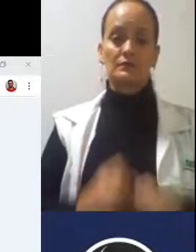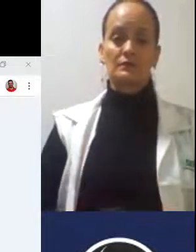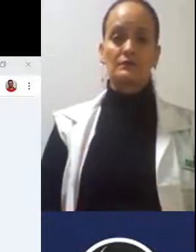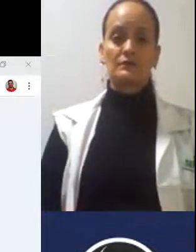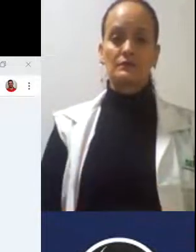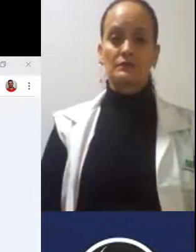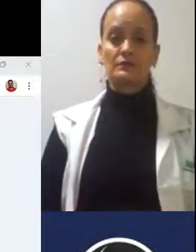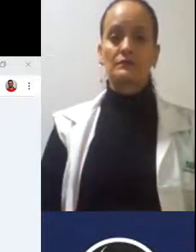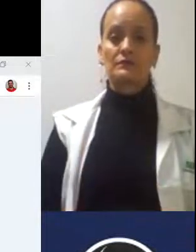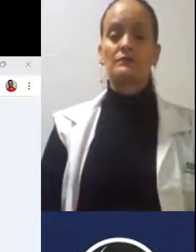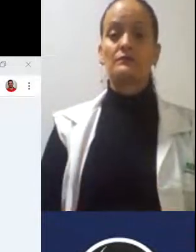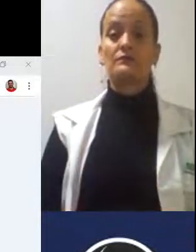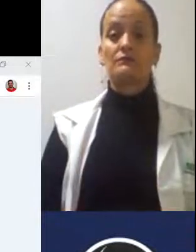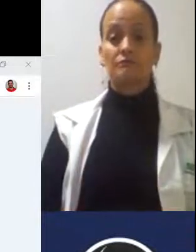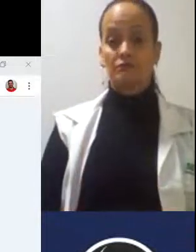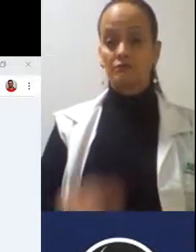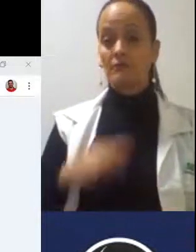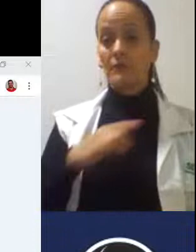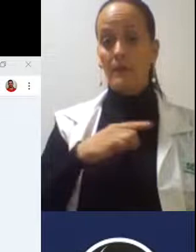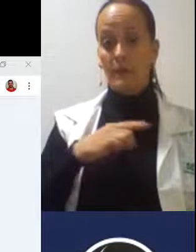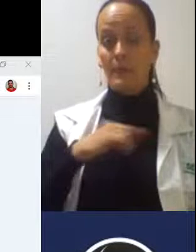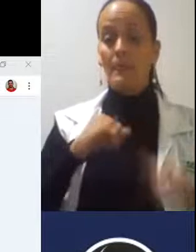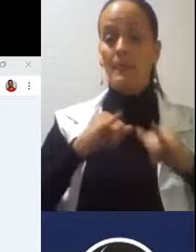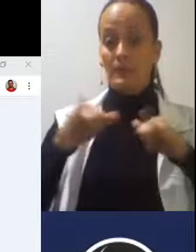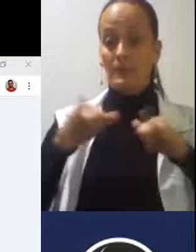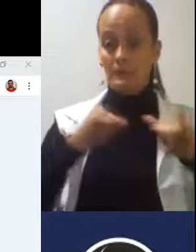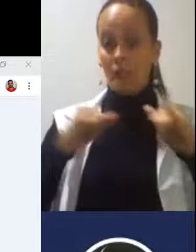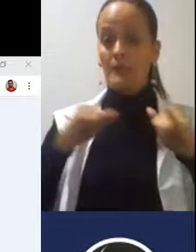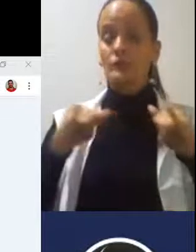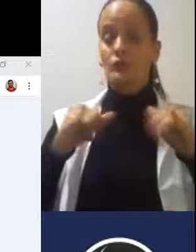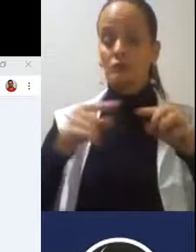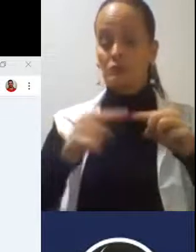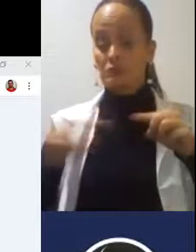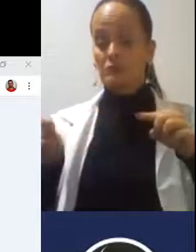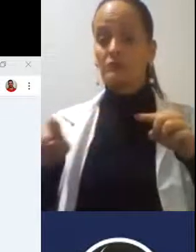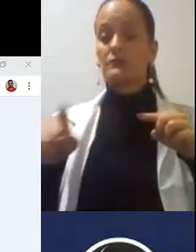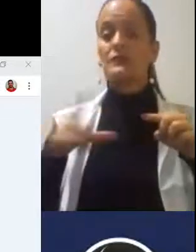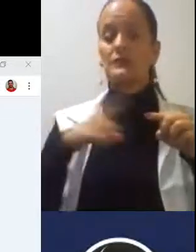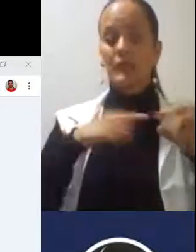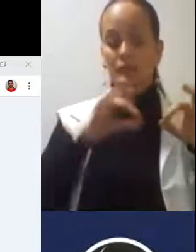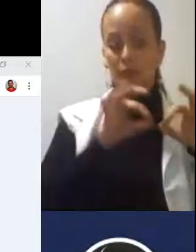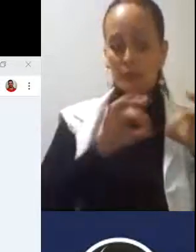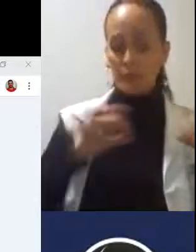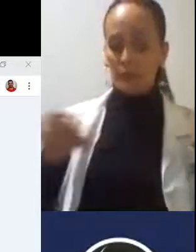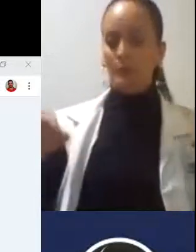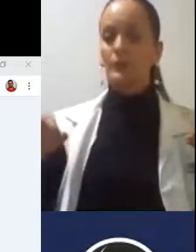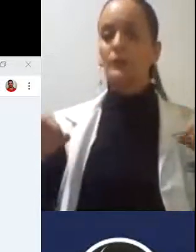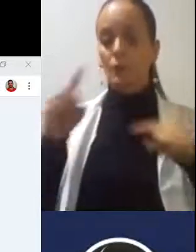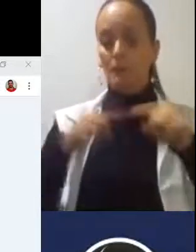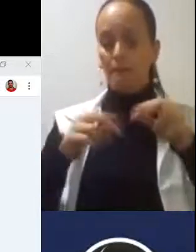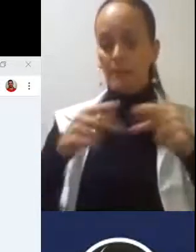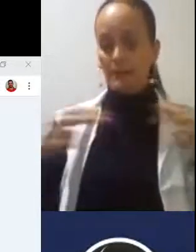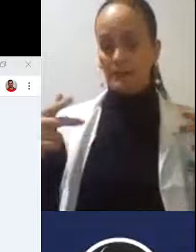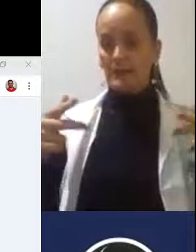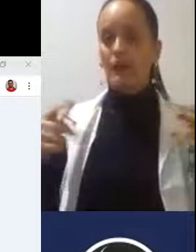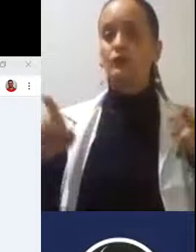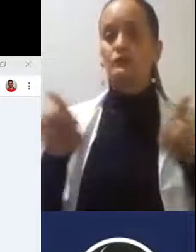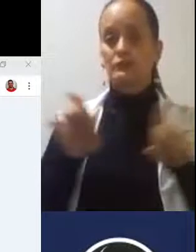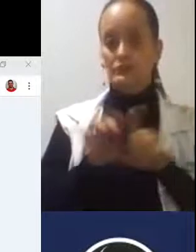Então, aqui as informações lá que interferem na resistência, né, são o comprimento, o material, o tipo de material e a seção transversal do